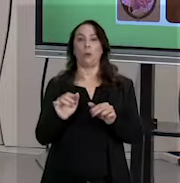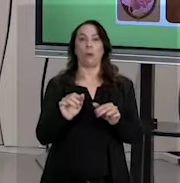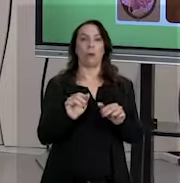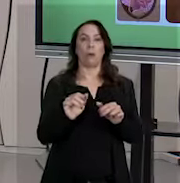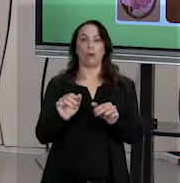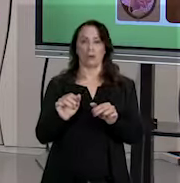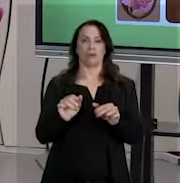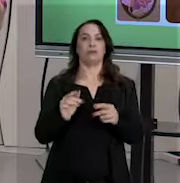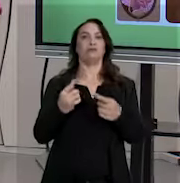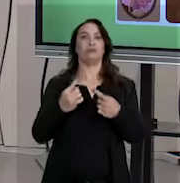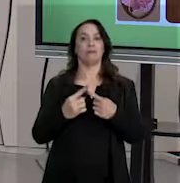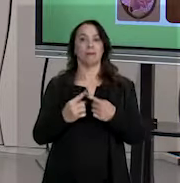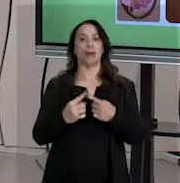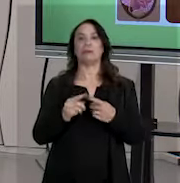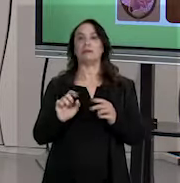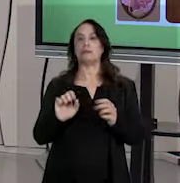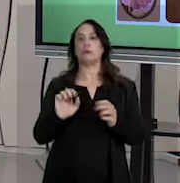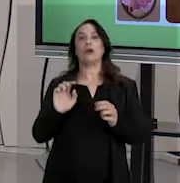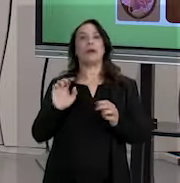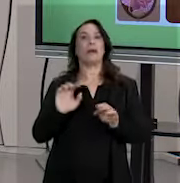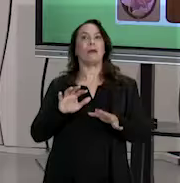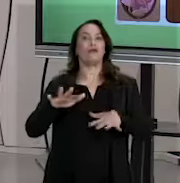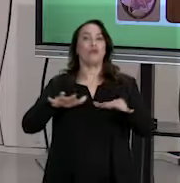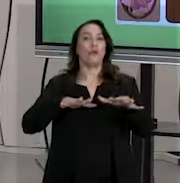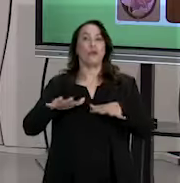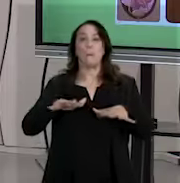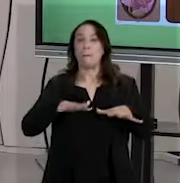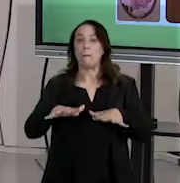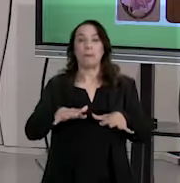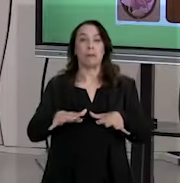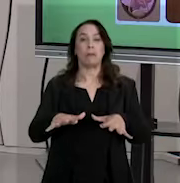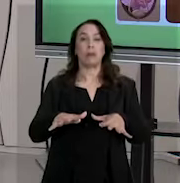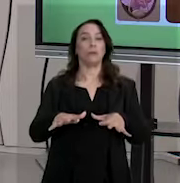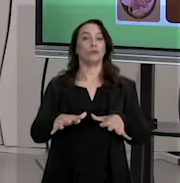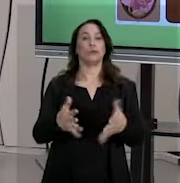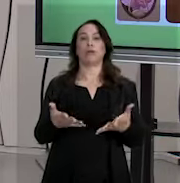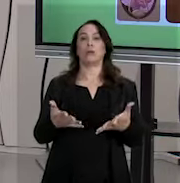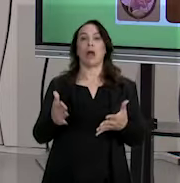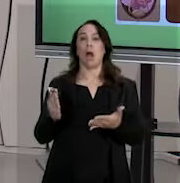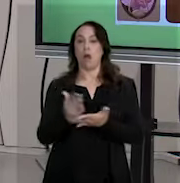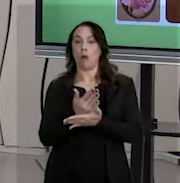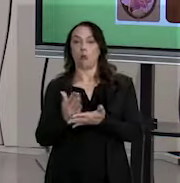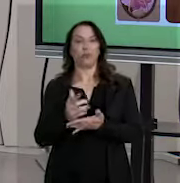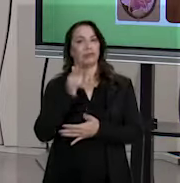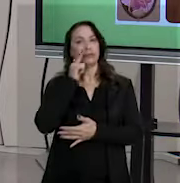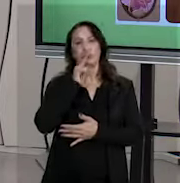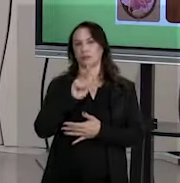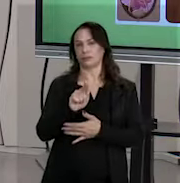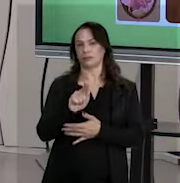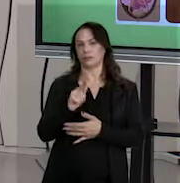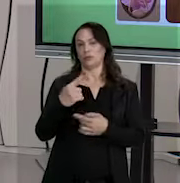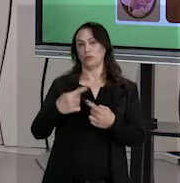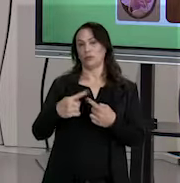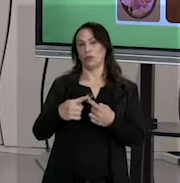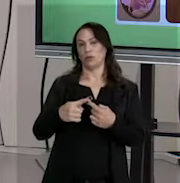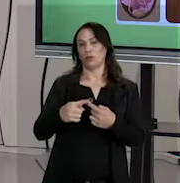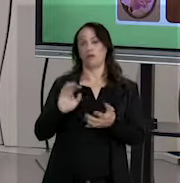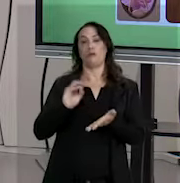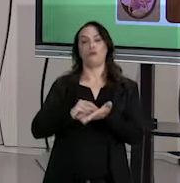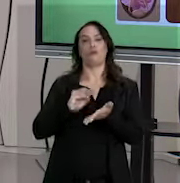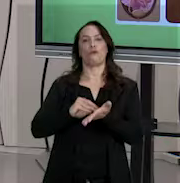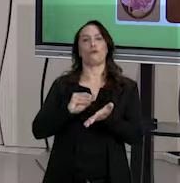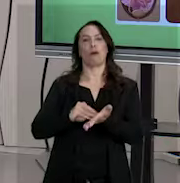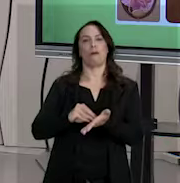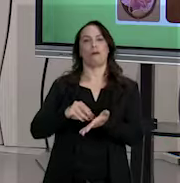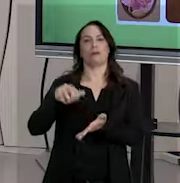dobrar o tronco. Você não consegue realizar determinados movimentos porque não tem articulação.